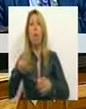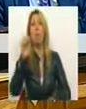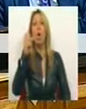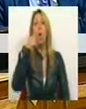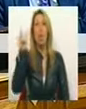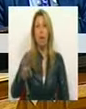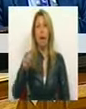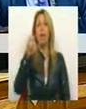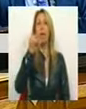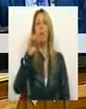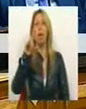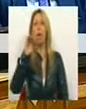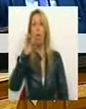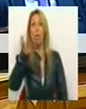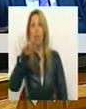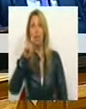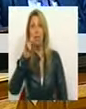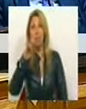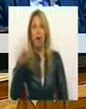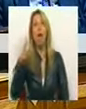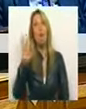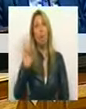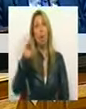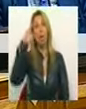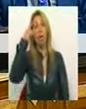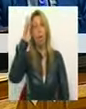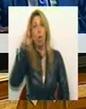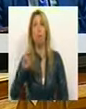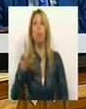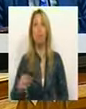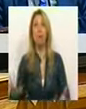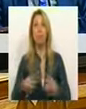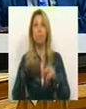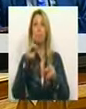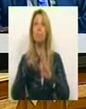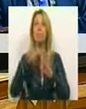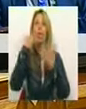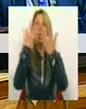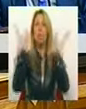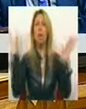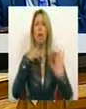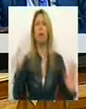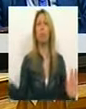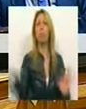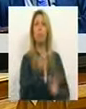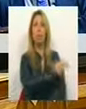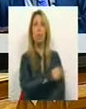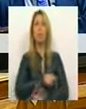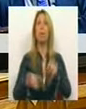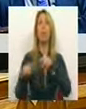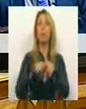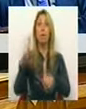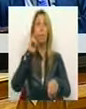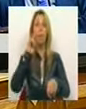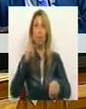da bielorrússia e da própria rússia foram vários os parlamentos democráticos respeitador da pluralidade política e protetores das